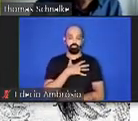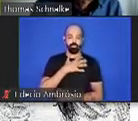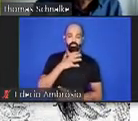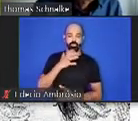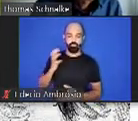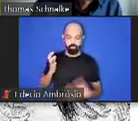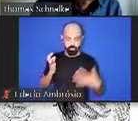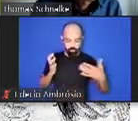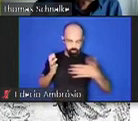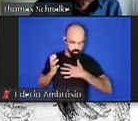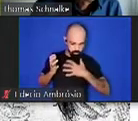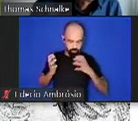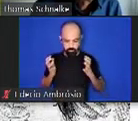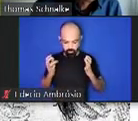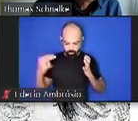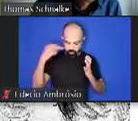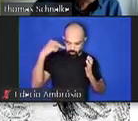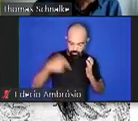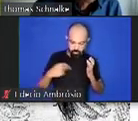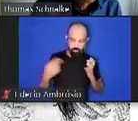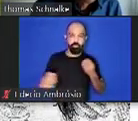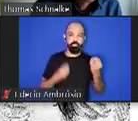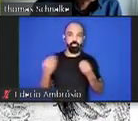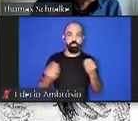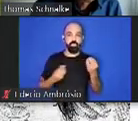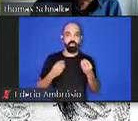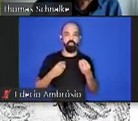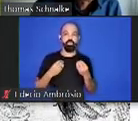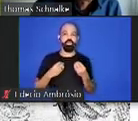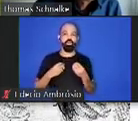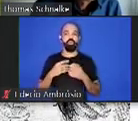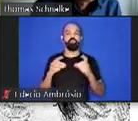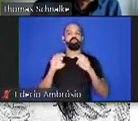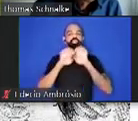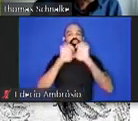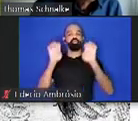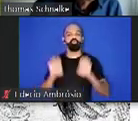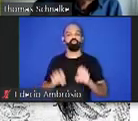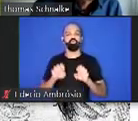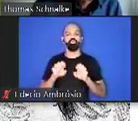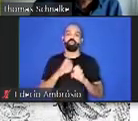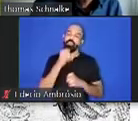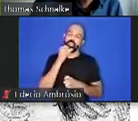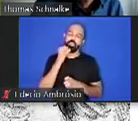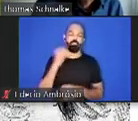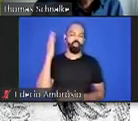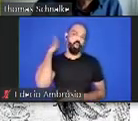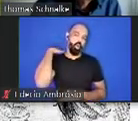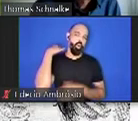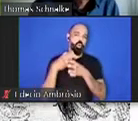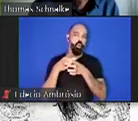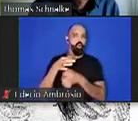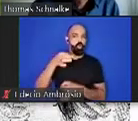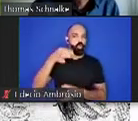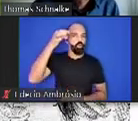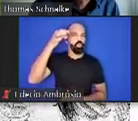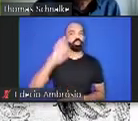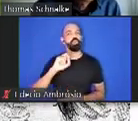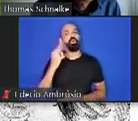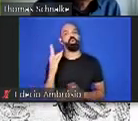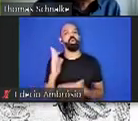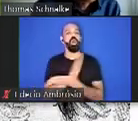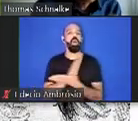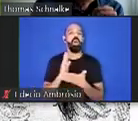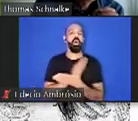nos concentrarmos em estruturas especificamente interessantes, como a coluna vertebral aqui, ou alguns dos